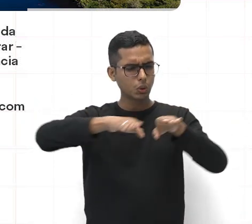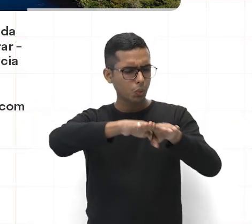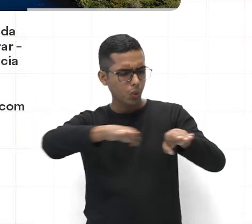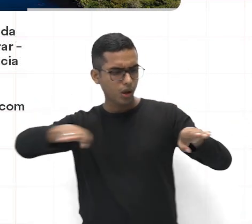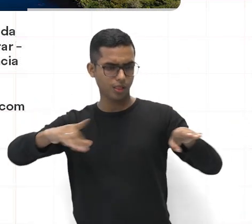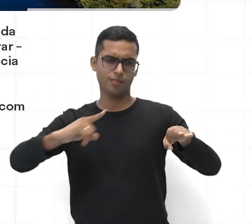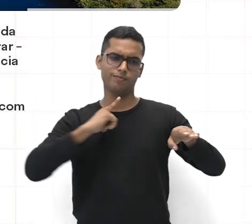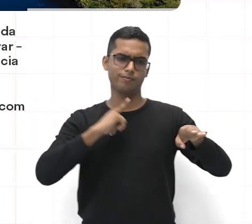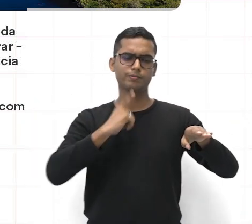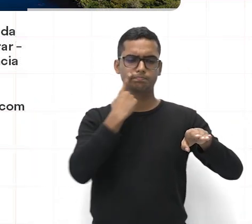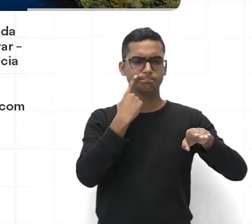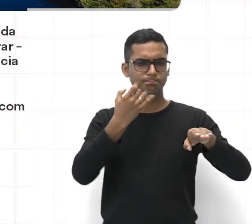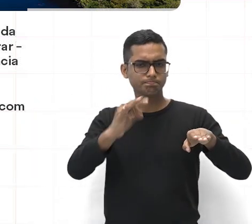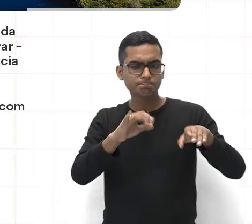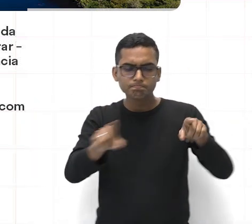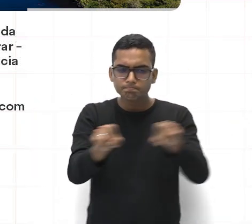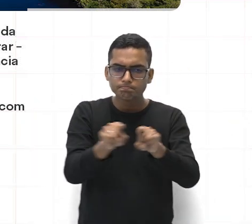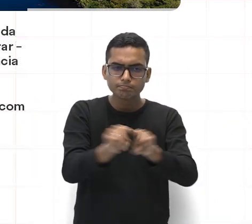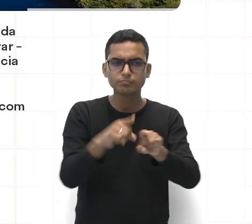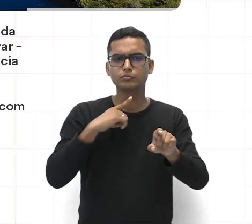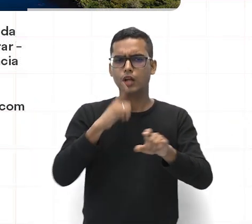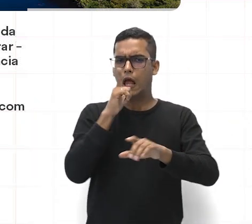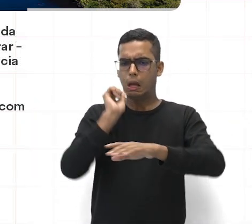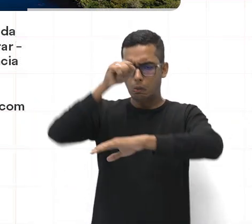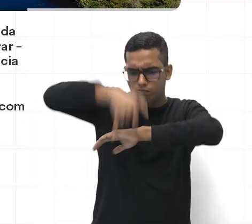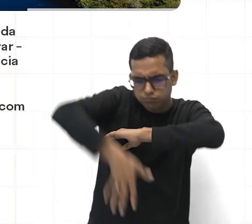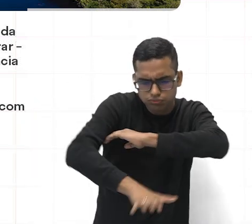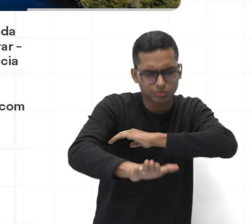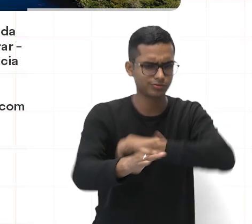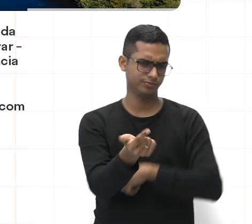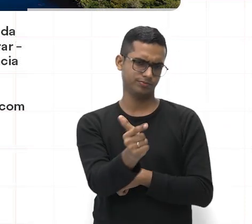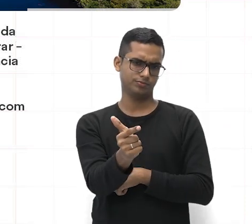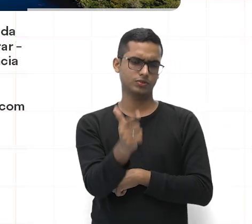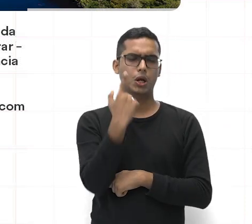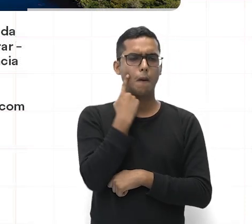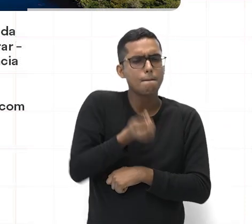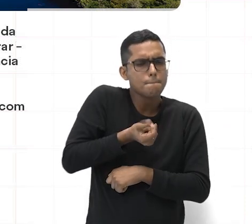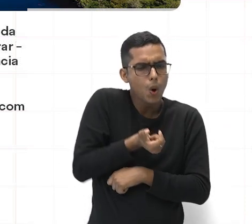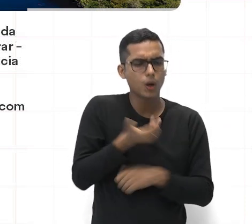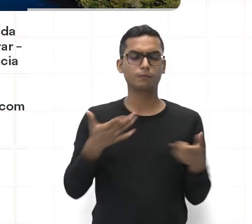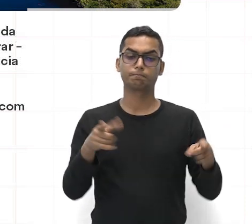plana, então eles não têm muitas quedas d'água, eles apresentam ali